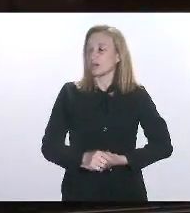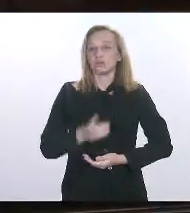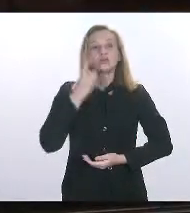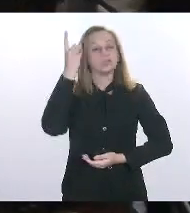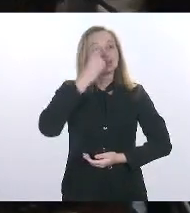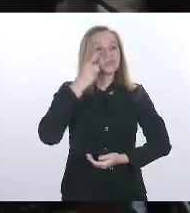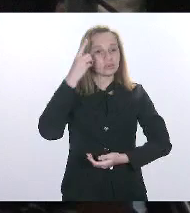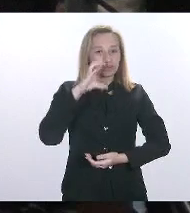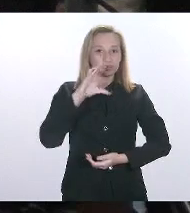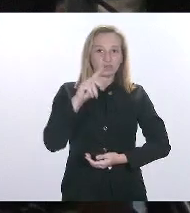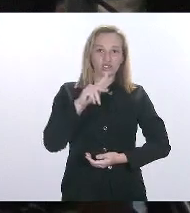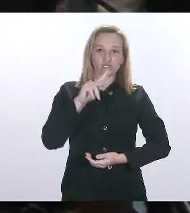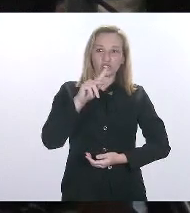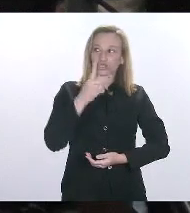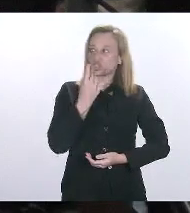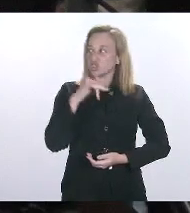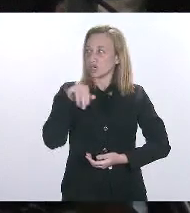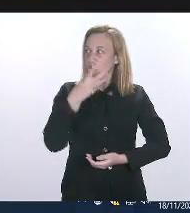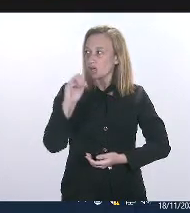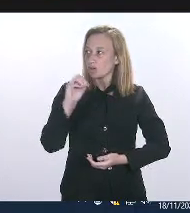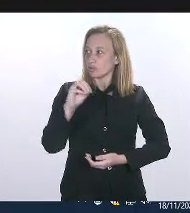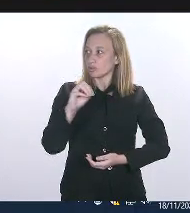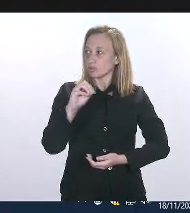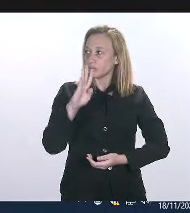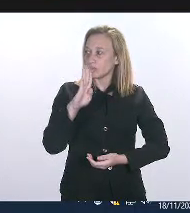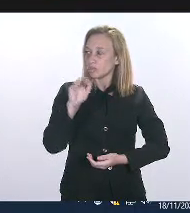Deputado Chicão Bulhões.